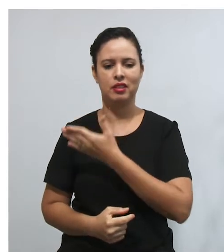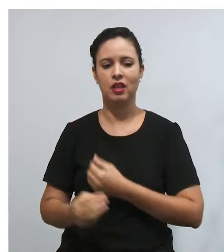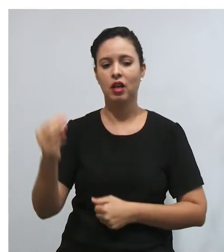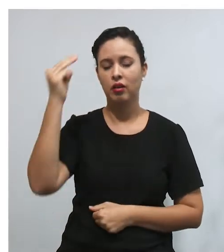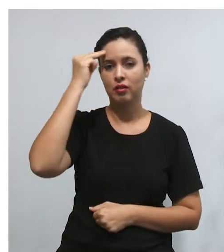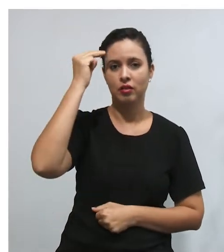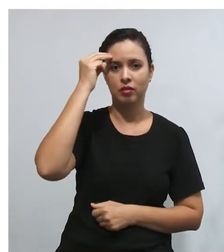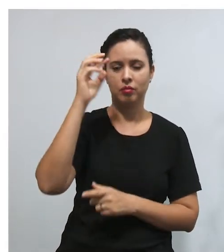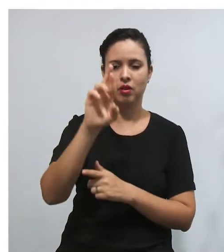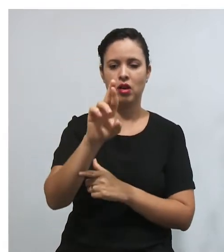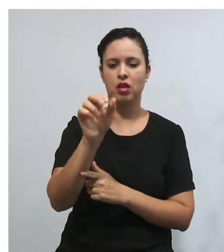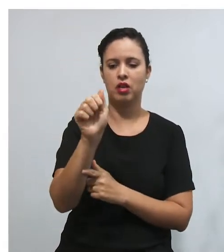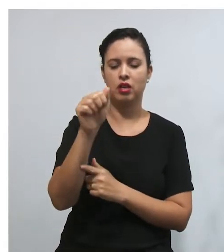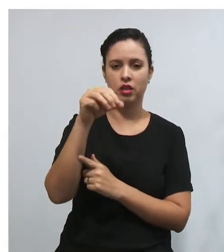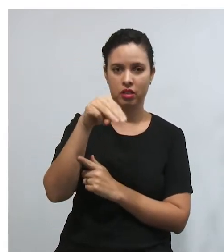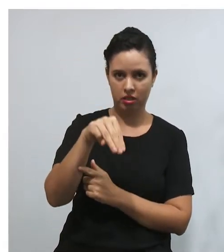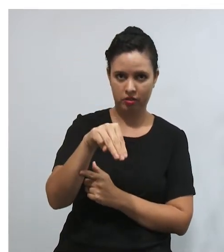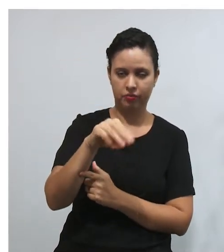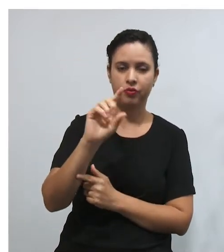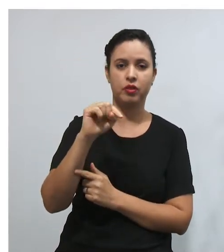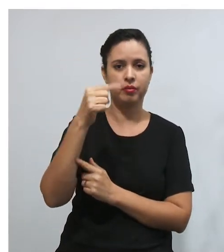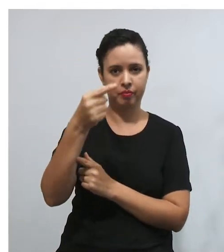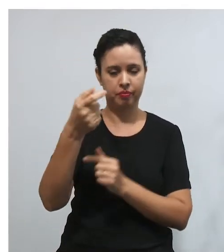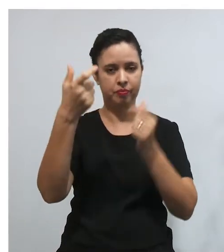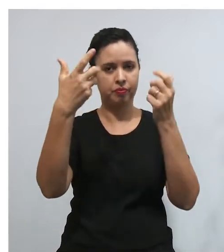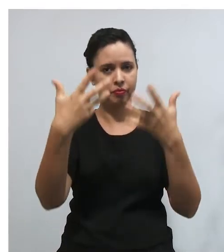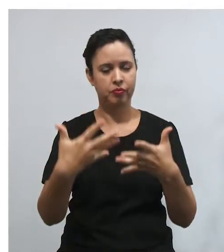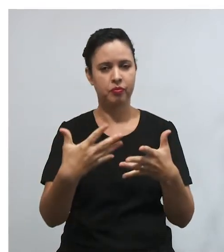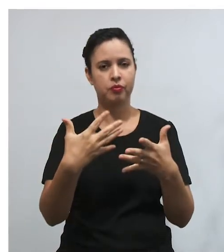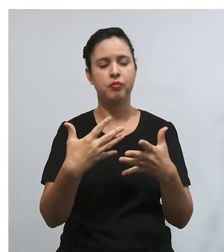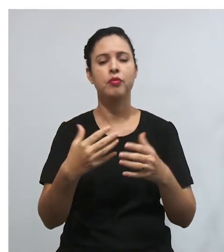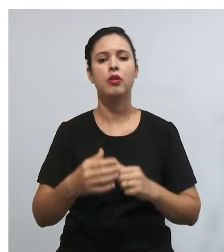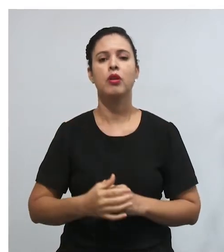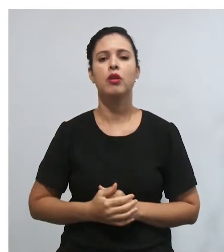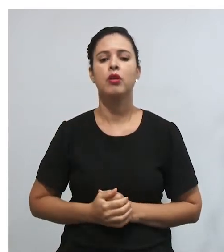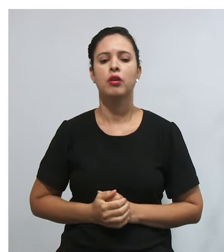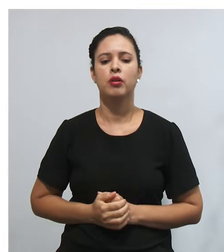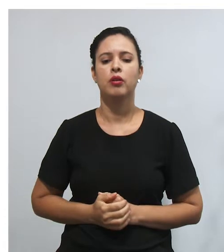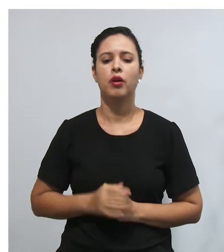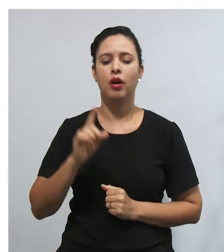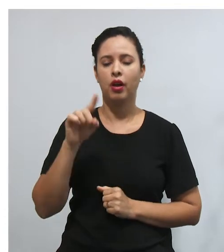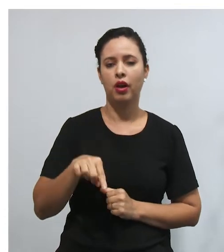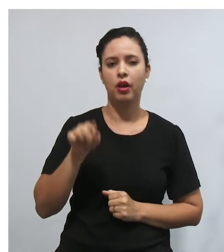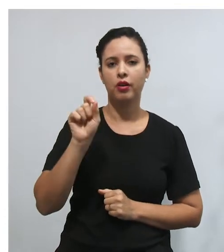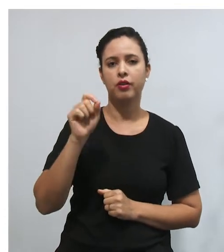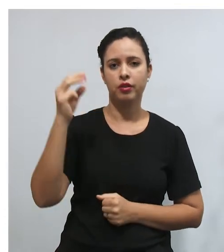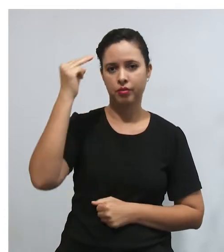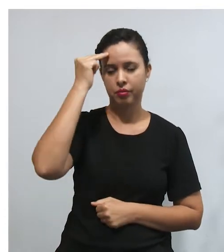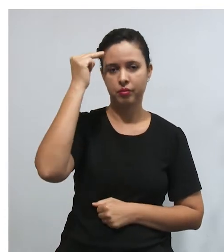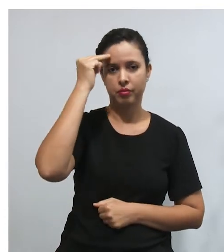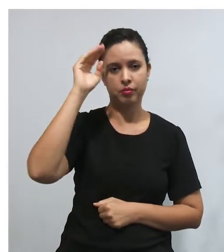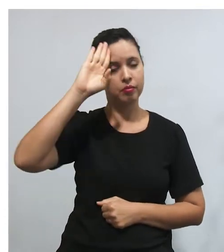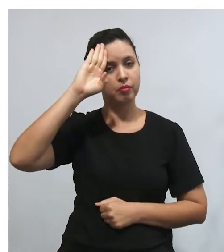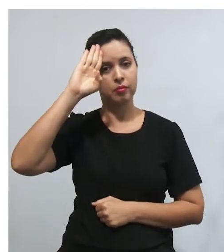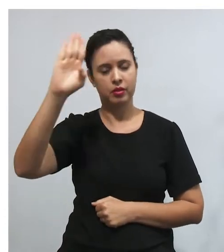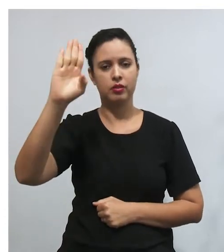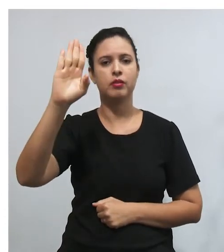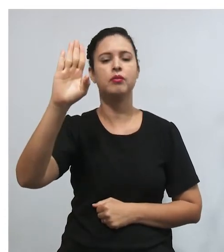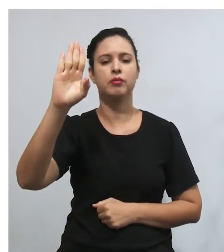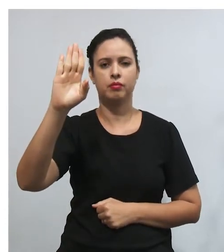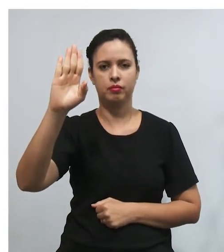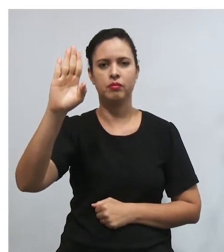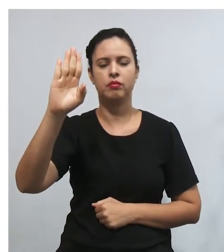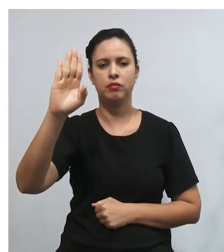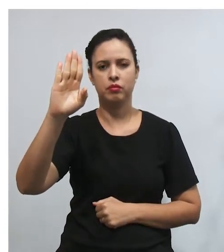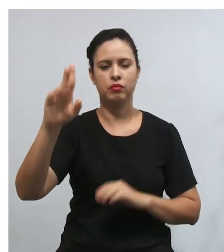RAM, que a gente já vai trazer essa definição de RAM, considerada a memória principal, considerada a